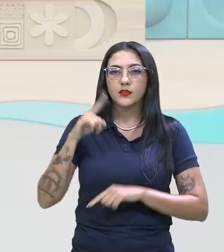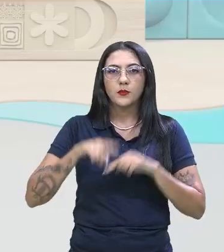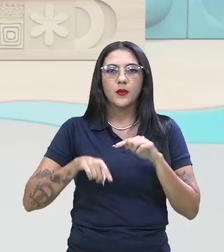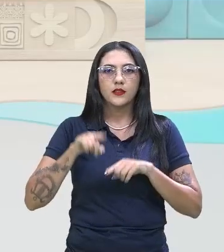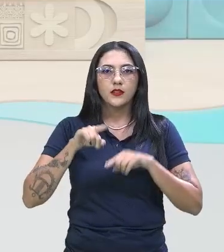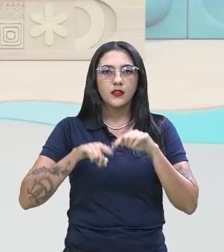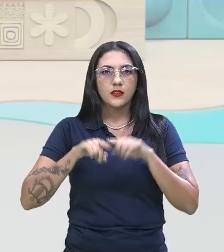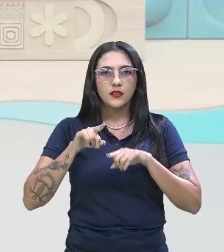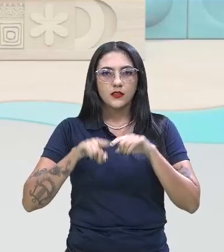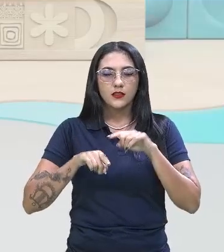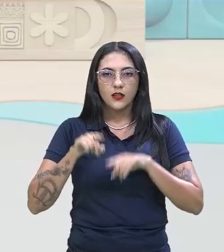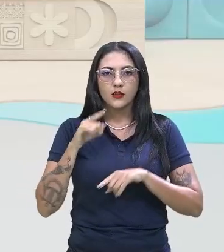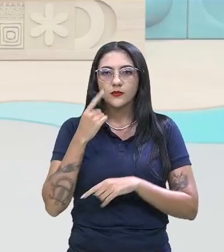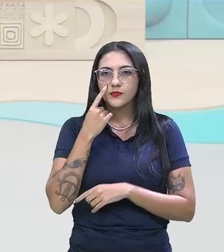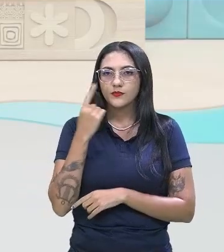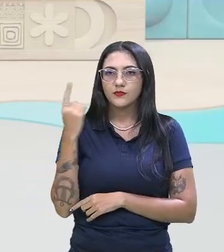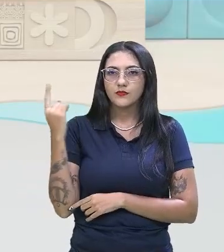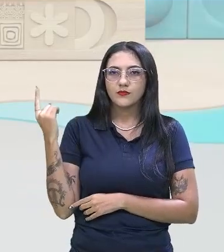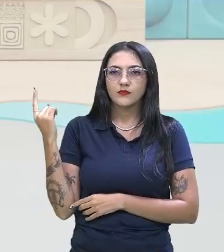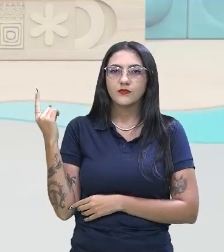assim bem